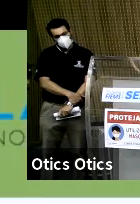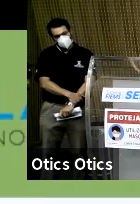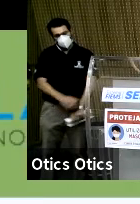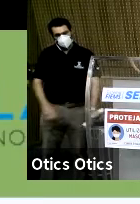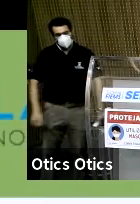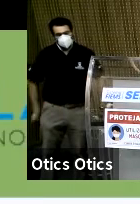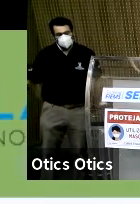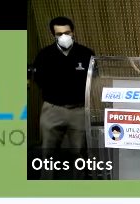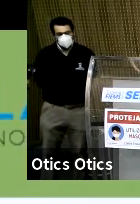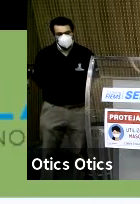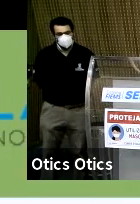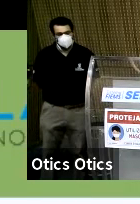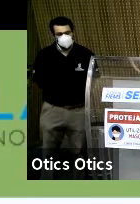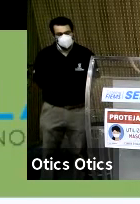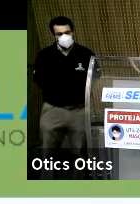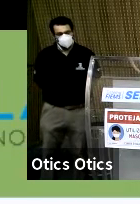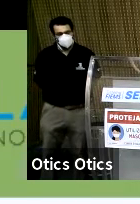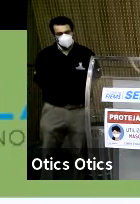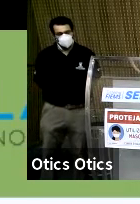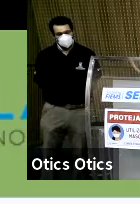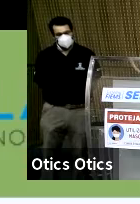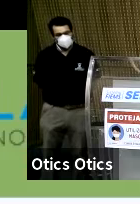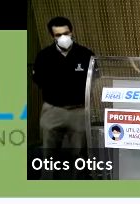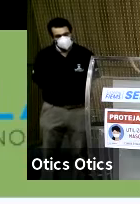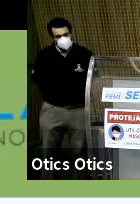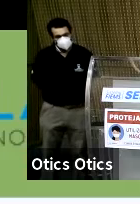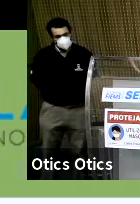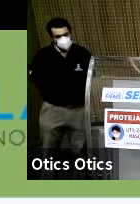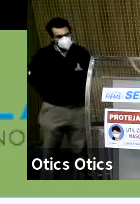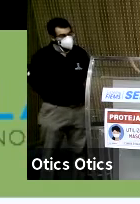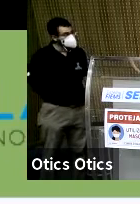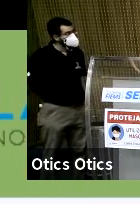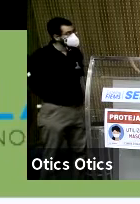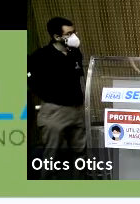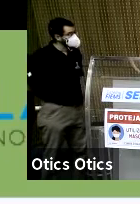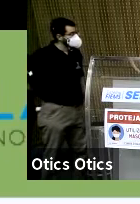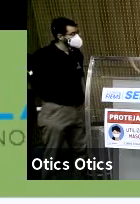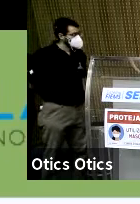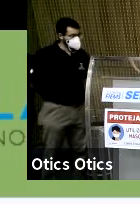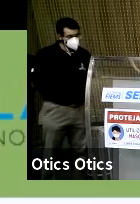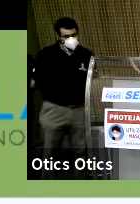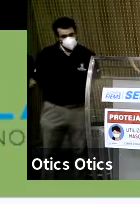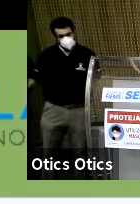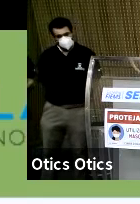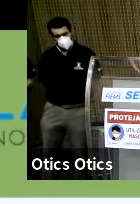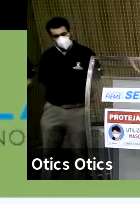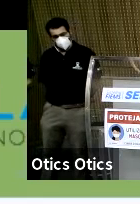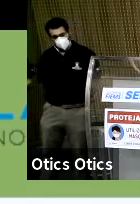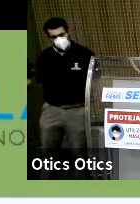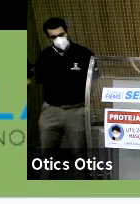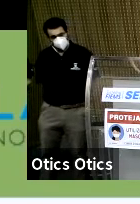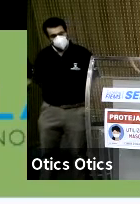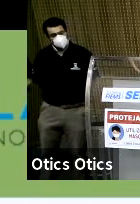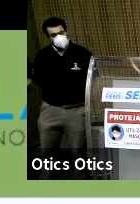Discussão do caso em equipe apontou para a estratégia de enfrentamento no caso de óbitos evitáveis. O que está ao alcance da gente, né, é o controle sistemático